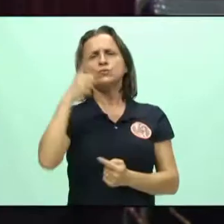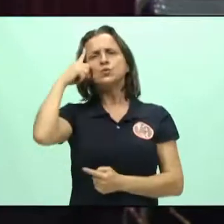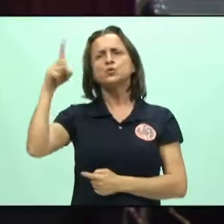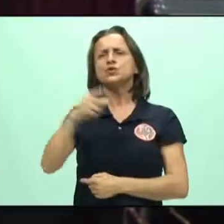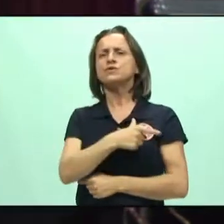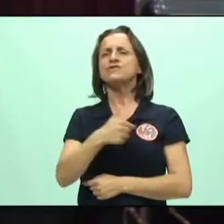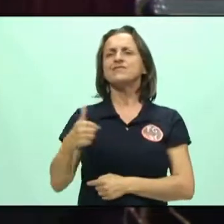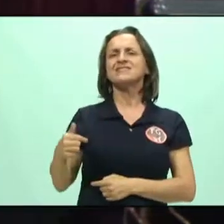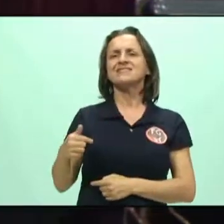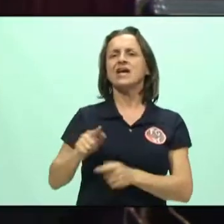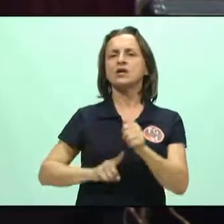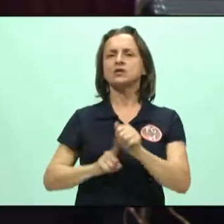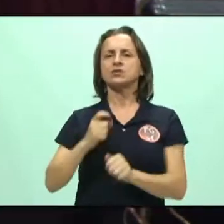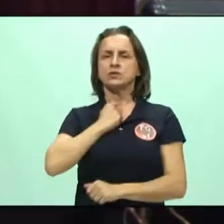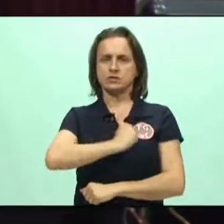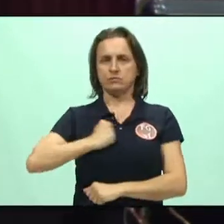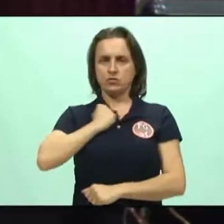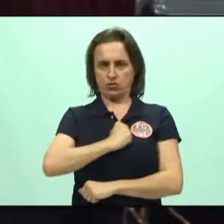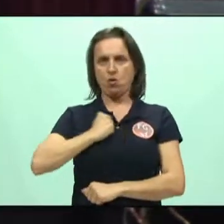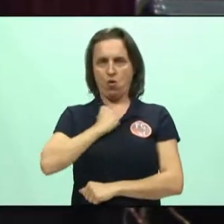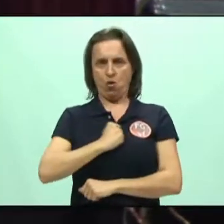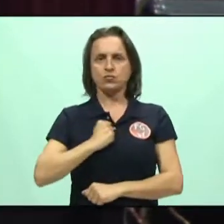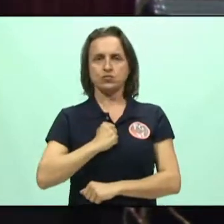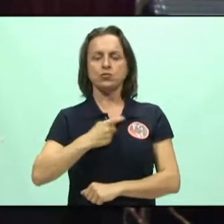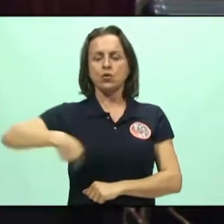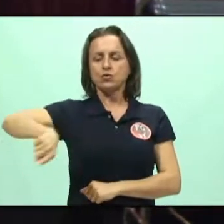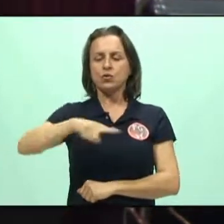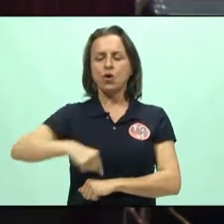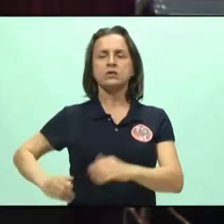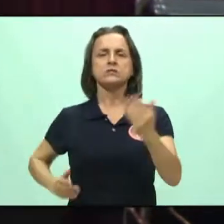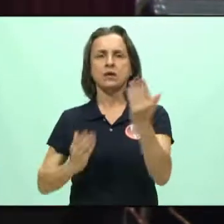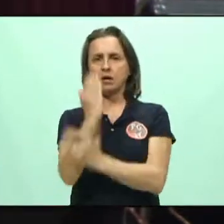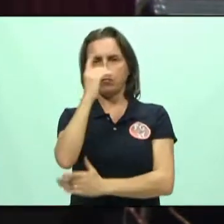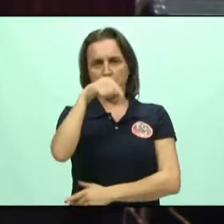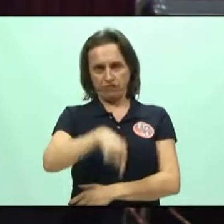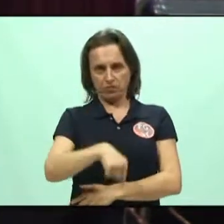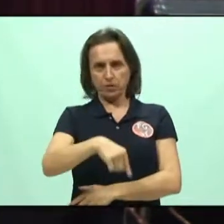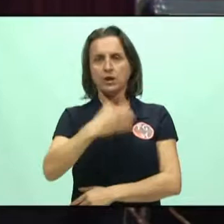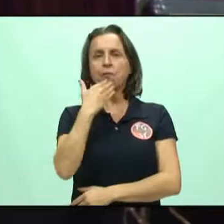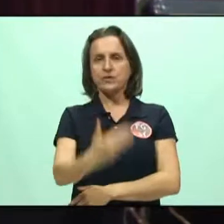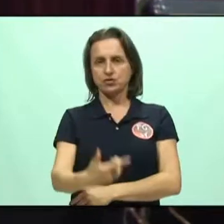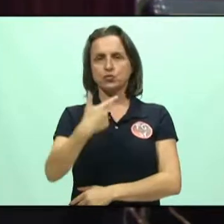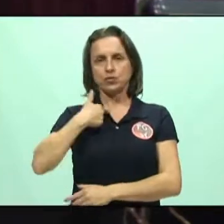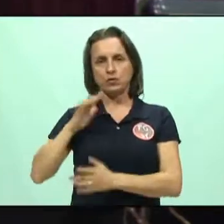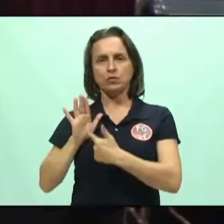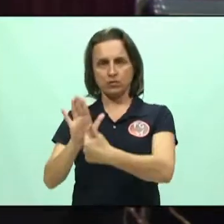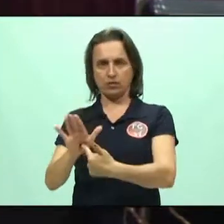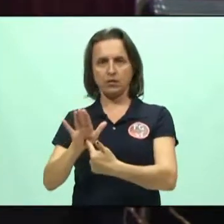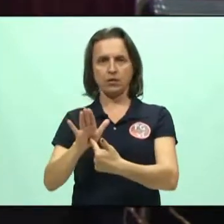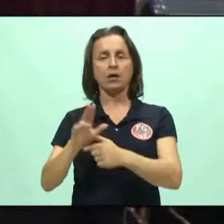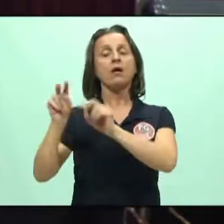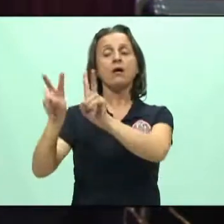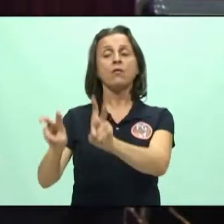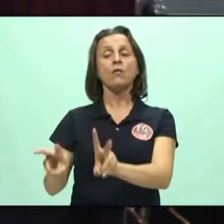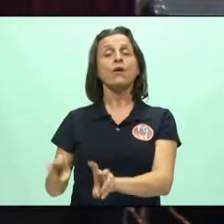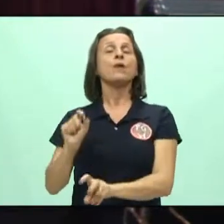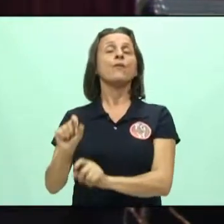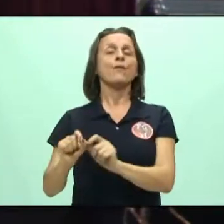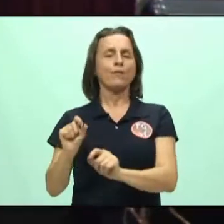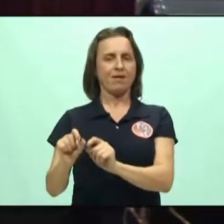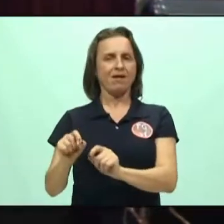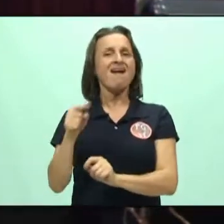agosto vendedor Robson nós aprovamos aqui nessa casa um requerimento que eu apresentei com relação a esse tema né